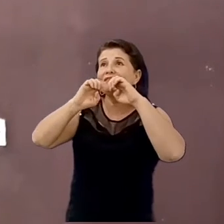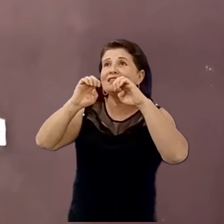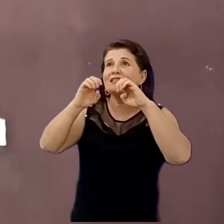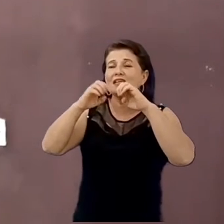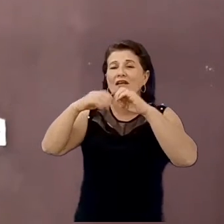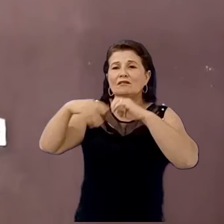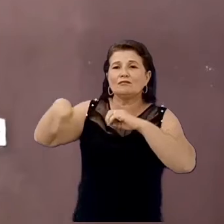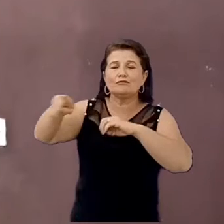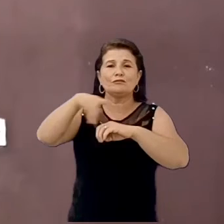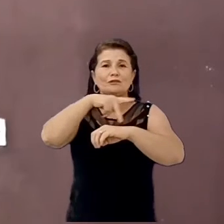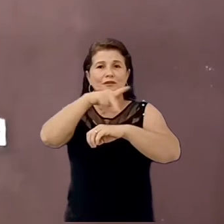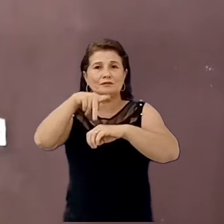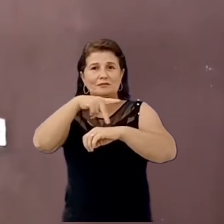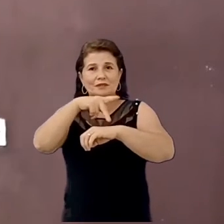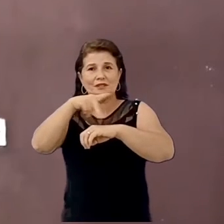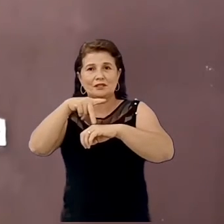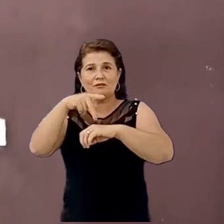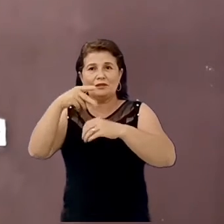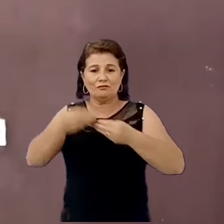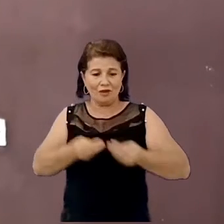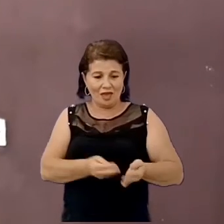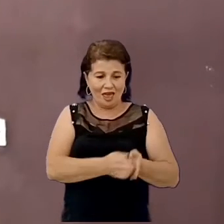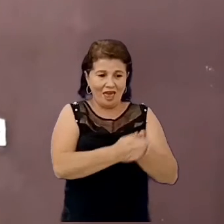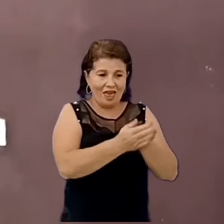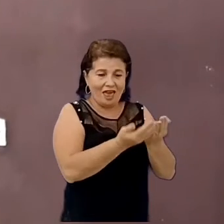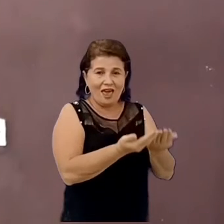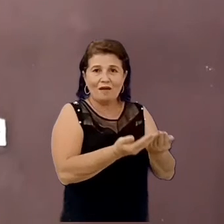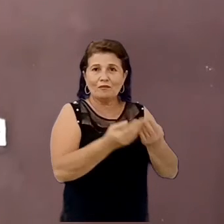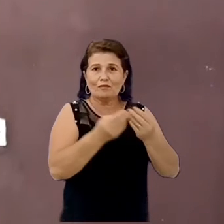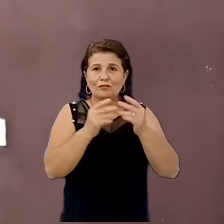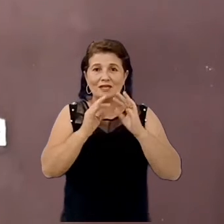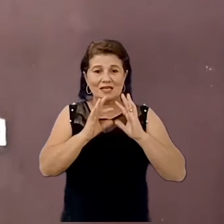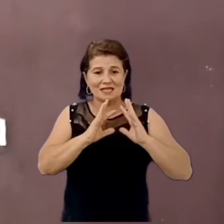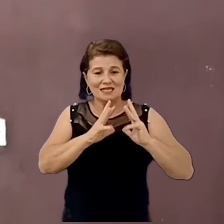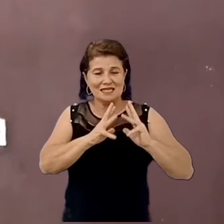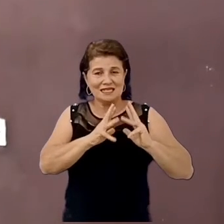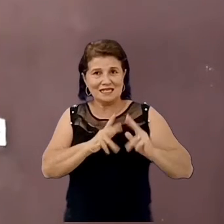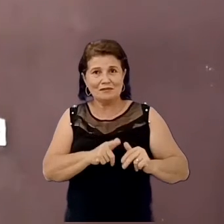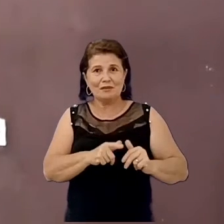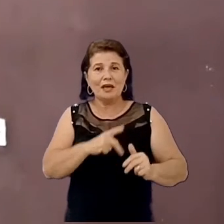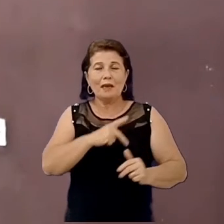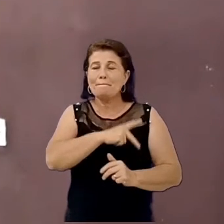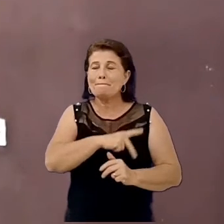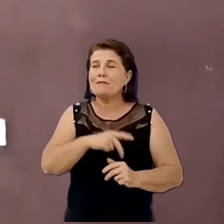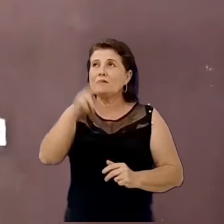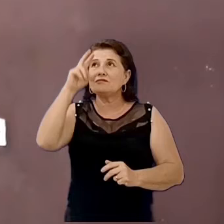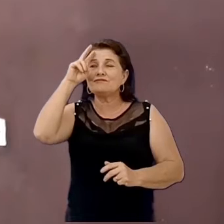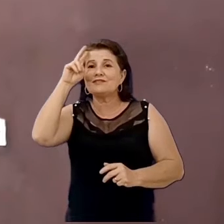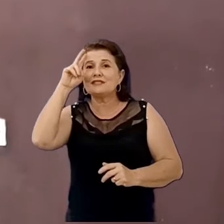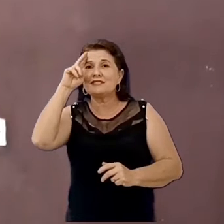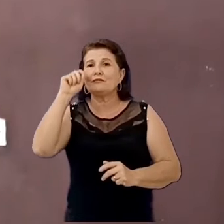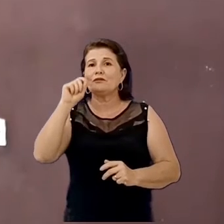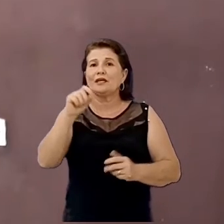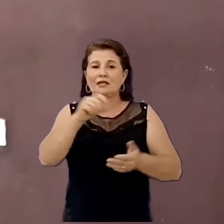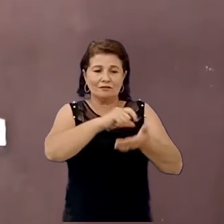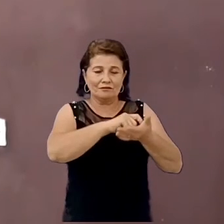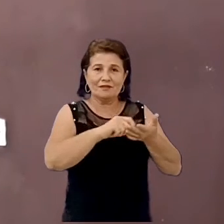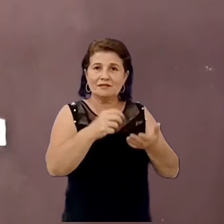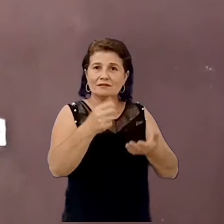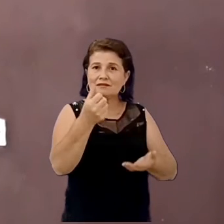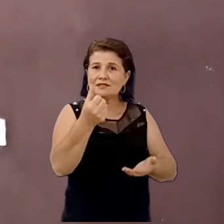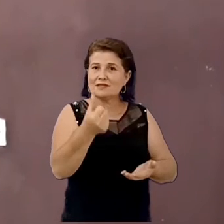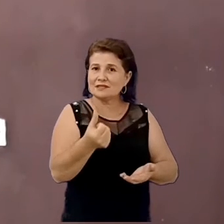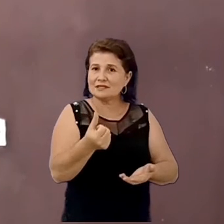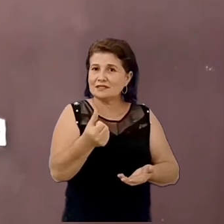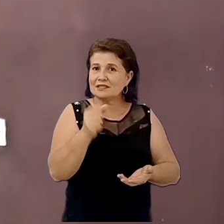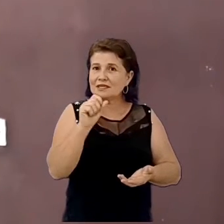meio do povo, porque ele foi entregue de forma pura. E Paulo nos lembra, como ele diz aqui no versículo 6, que